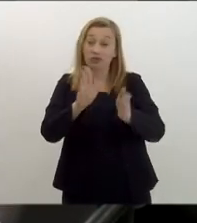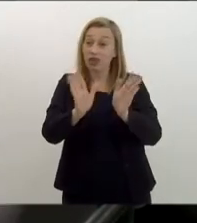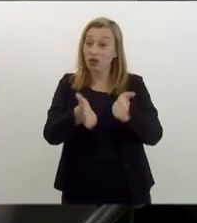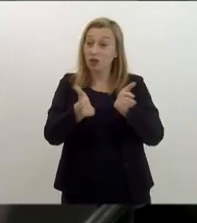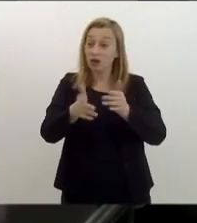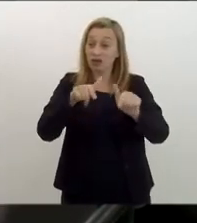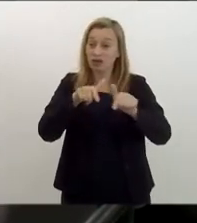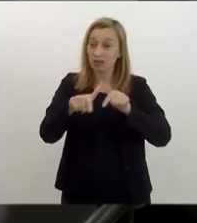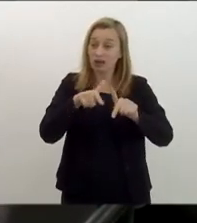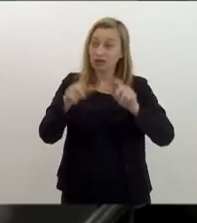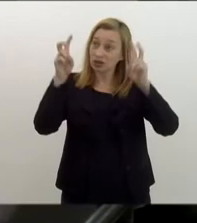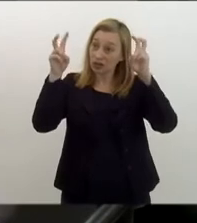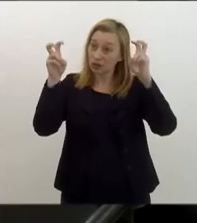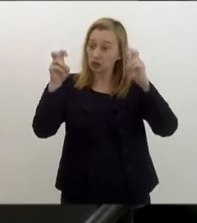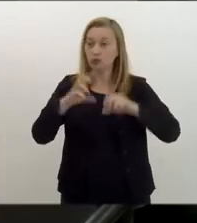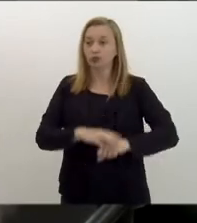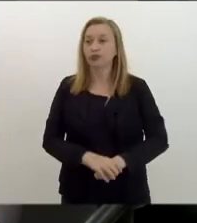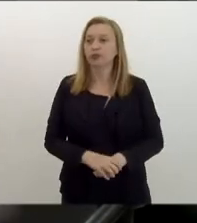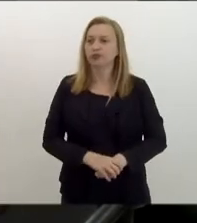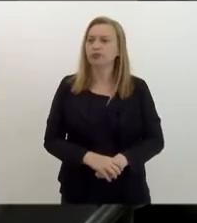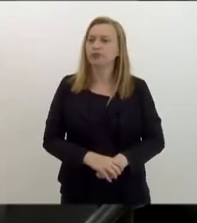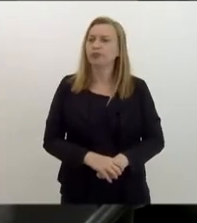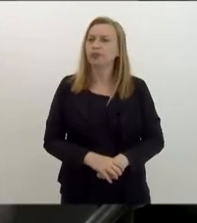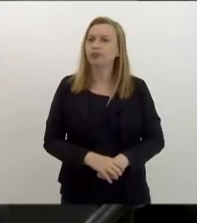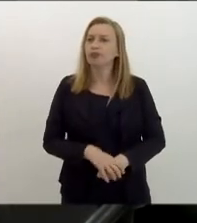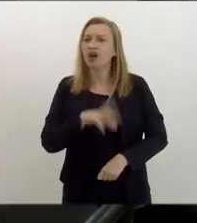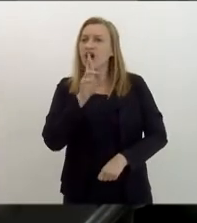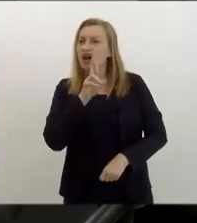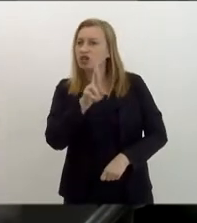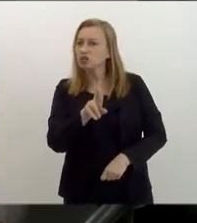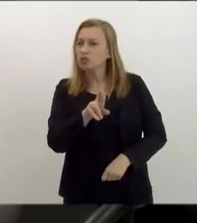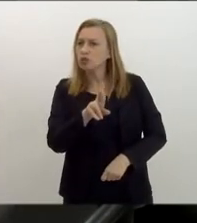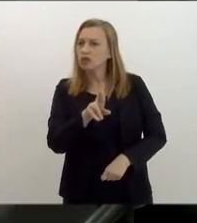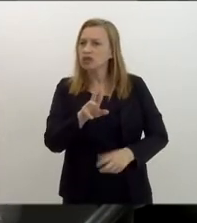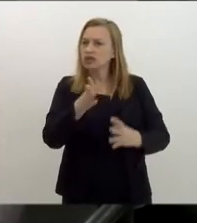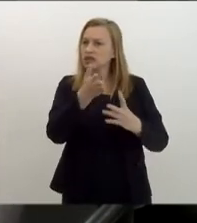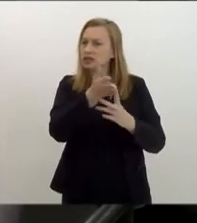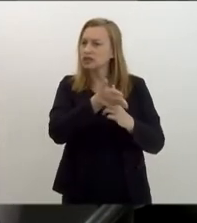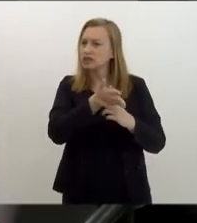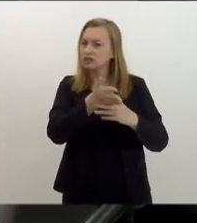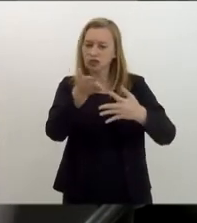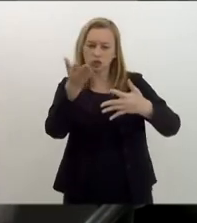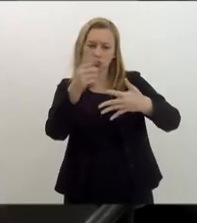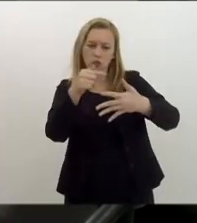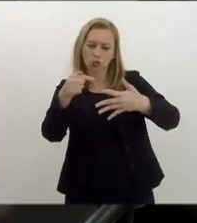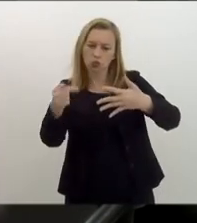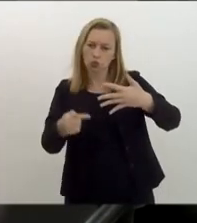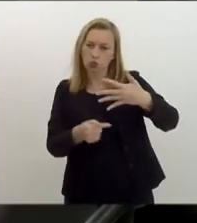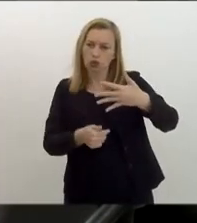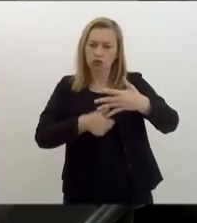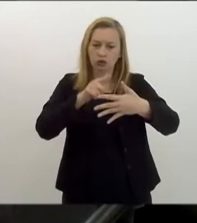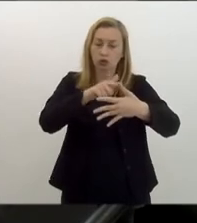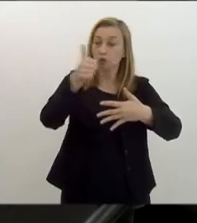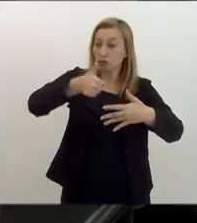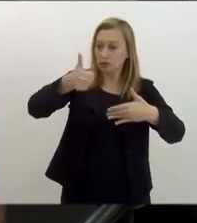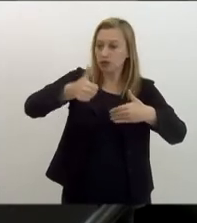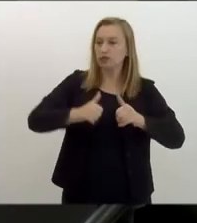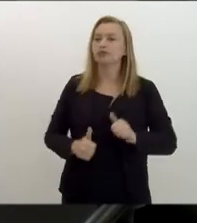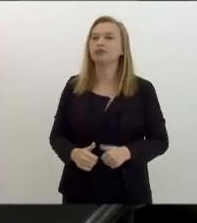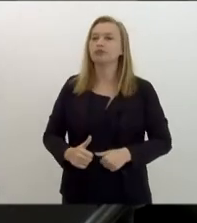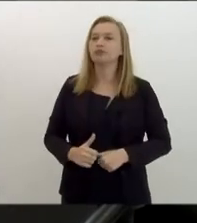trabalhando em cima disso essa a resposta ela disse dividir alguns tópicos O primeiro é o seguinte